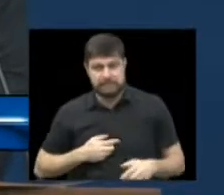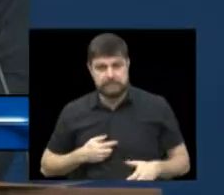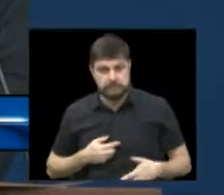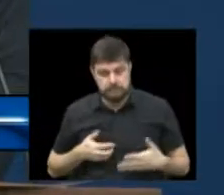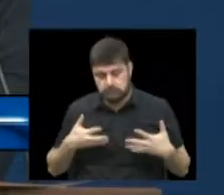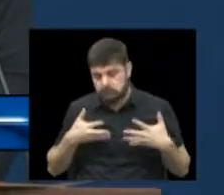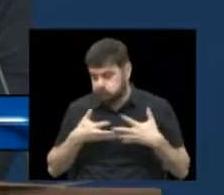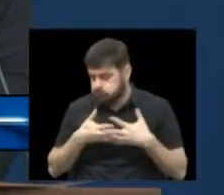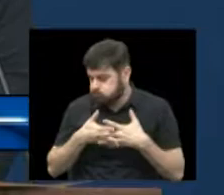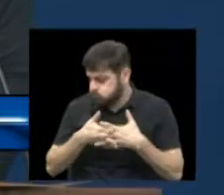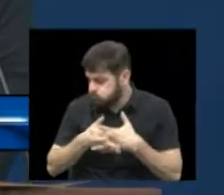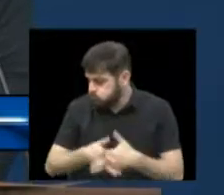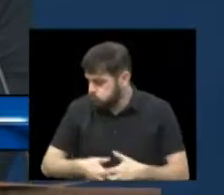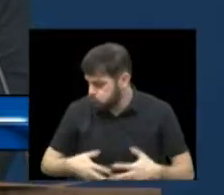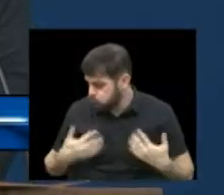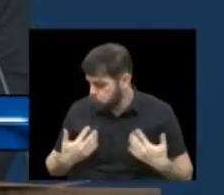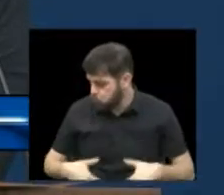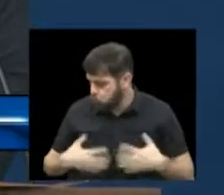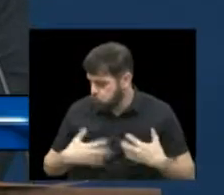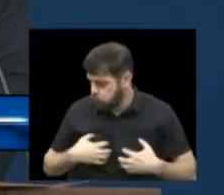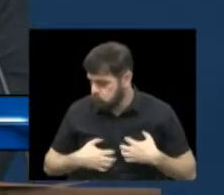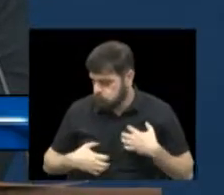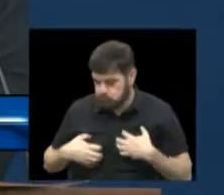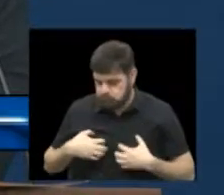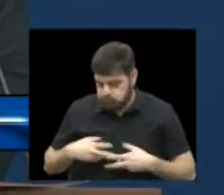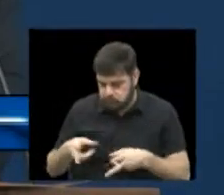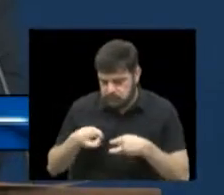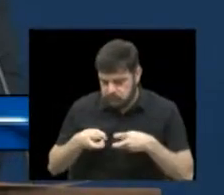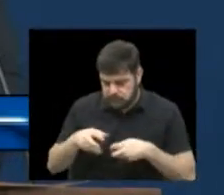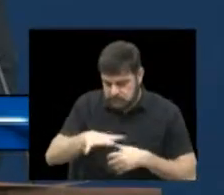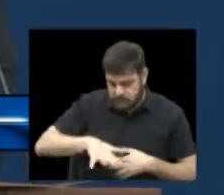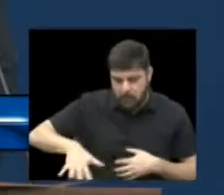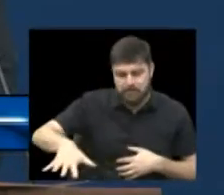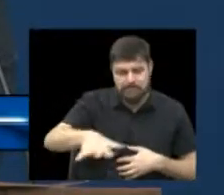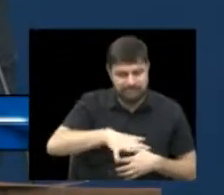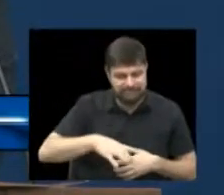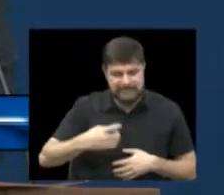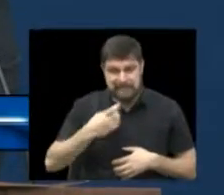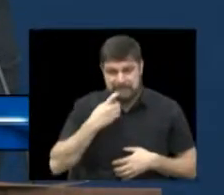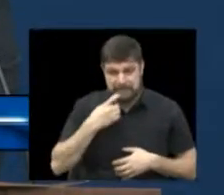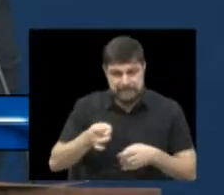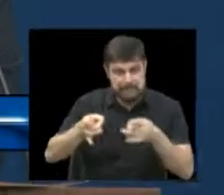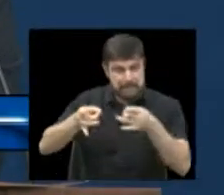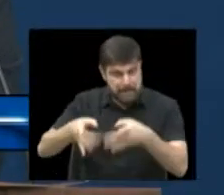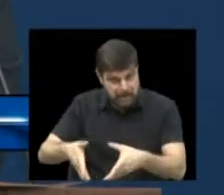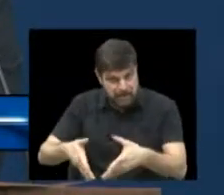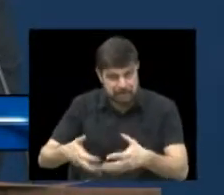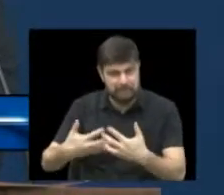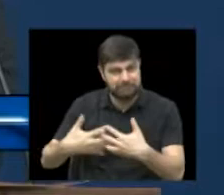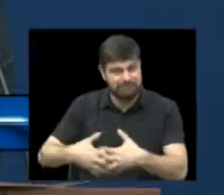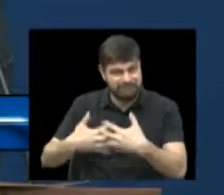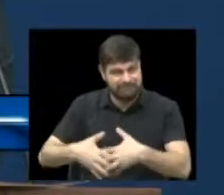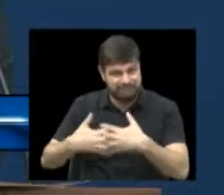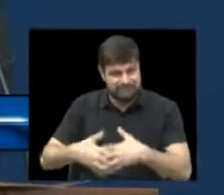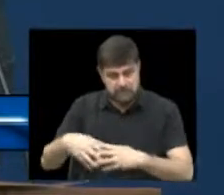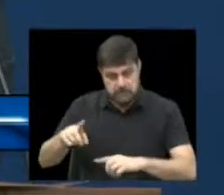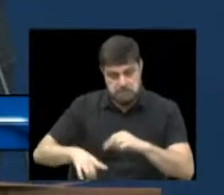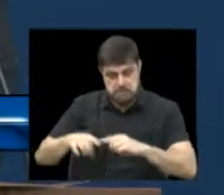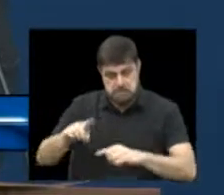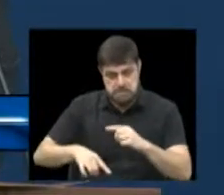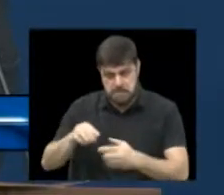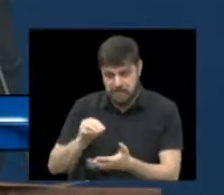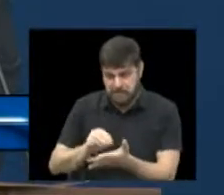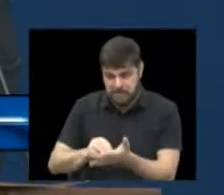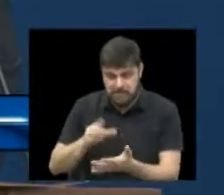periclitante, uma situação de abandono, uma situação de falta de equipamento, uma situação de falta